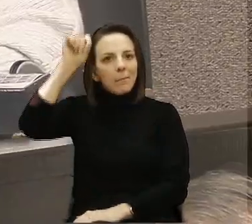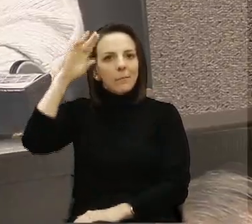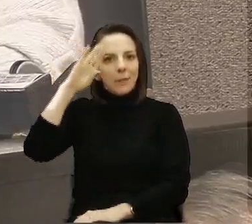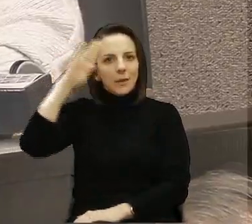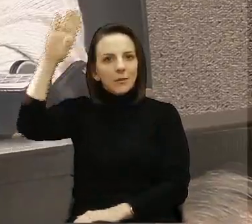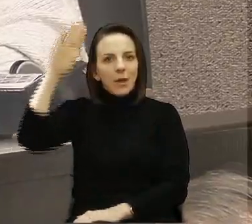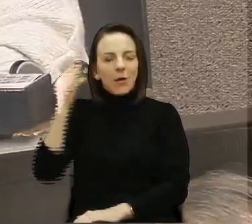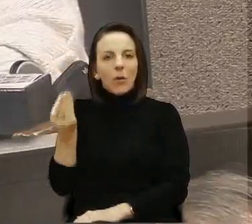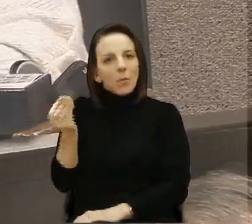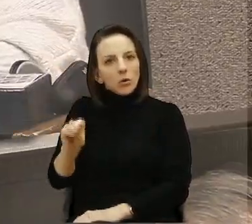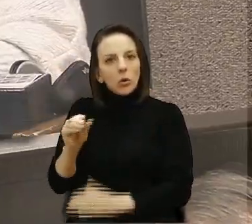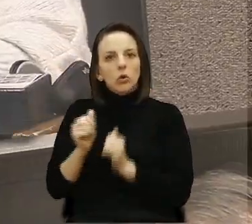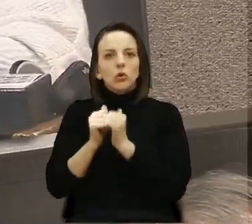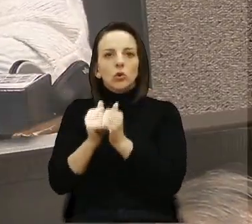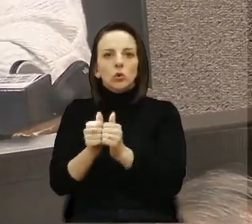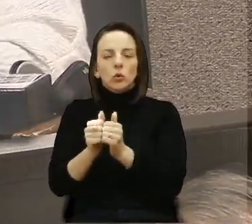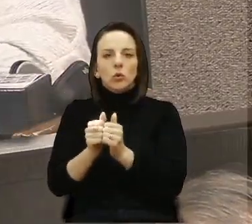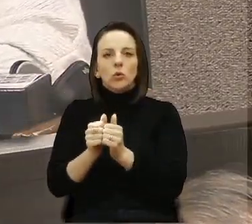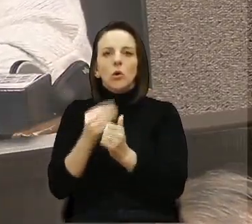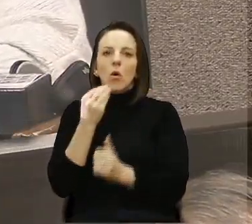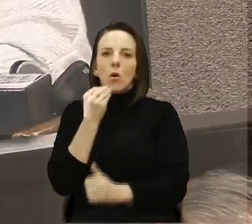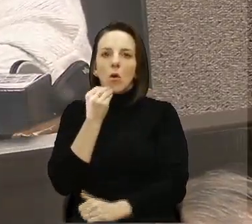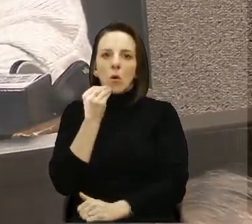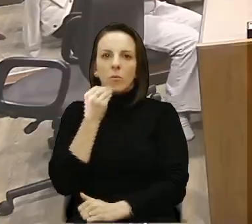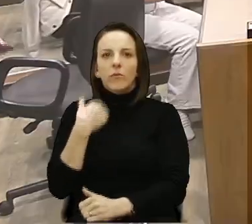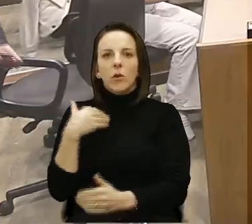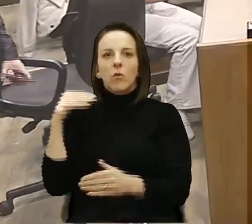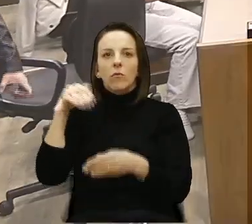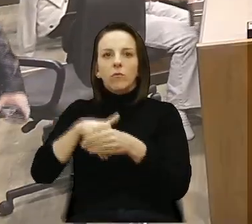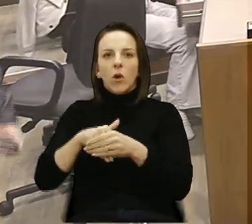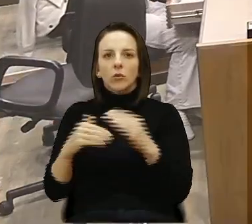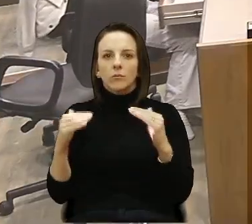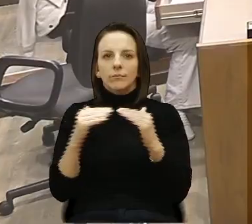colocado nesse pacote. Então, obviamente, votarei favorável. Era isso, senhor presidente. Obrigado, vereadora Daiane.